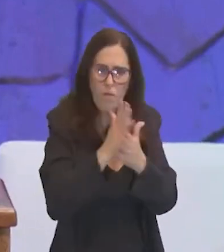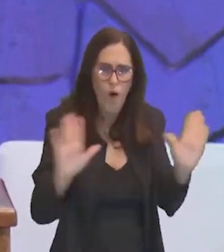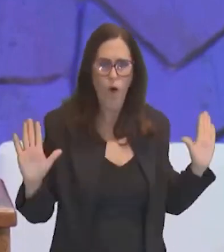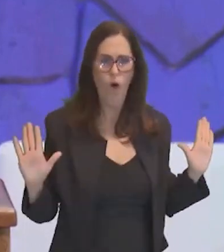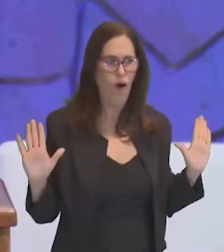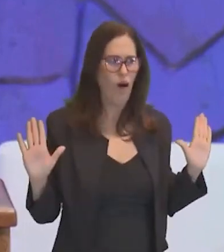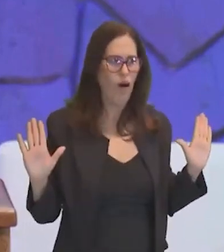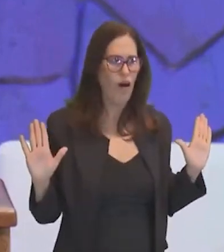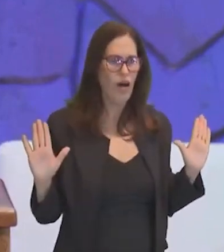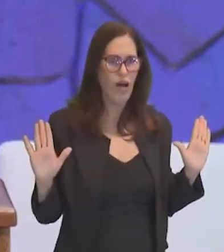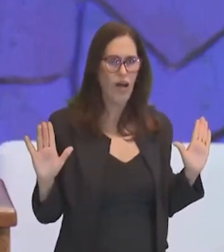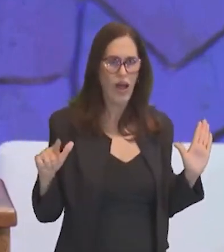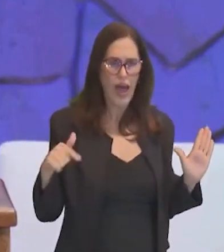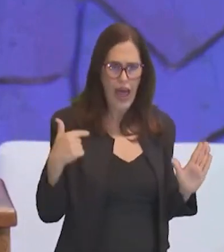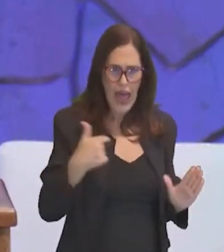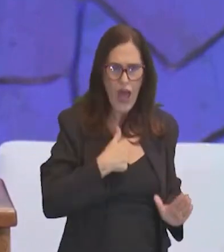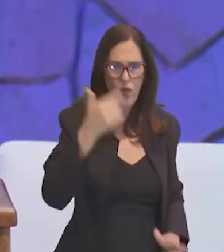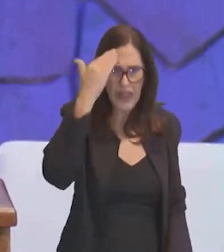Busque entender